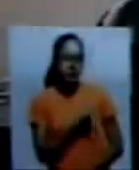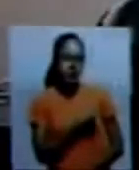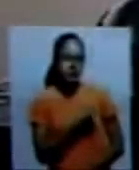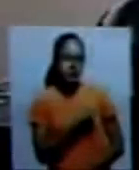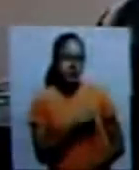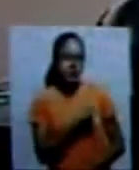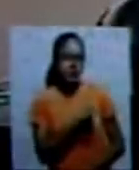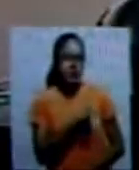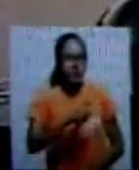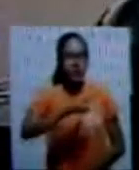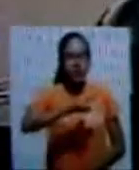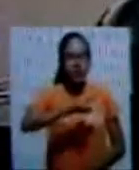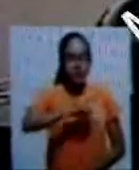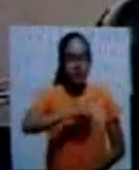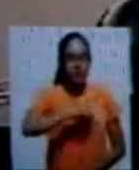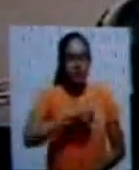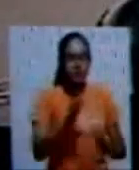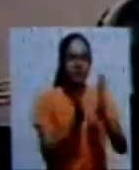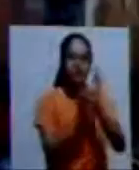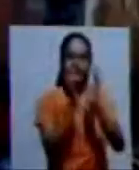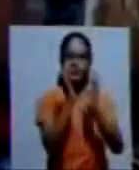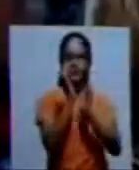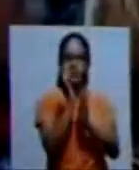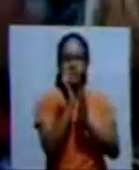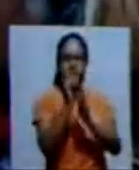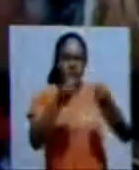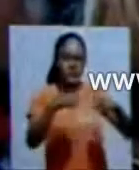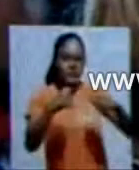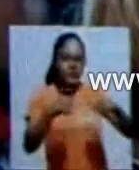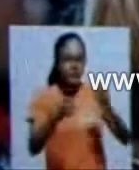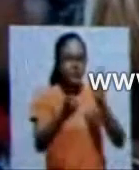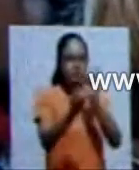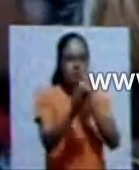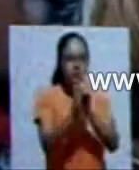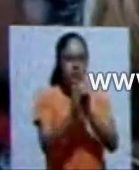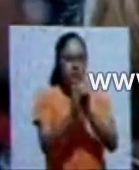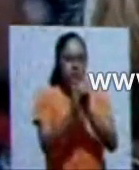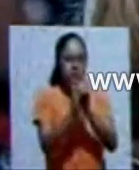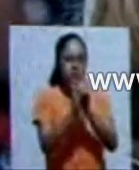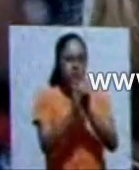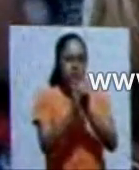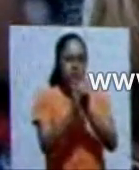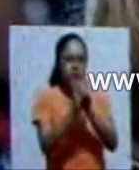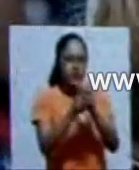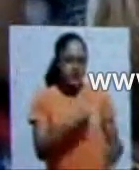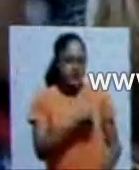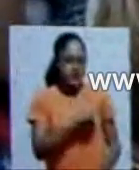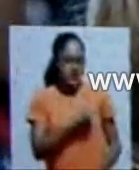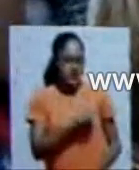escondida com Cristo em Deus. Expressão bonita, né, Brasil? Vossa vida